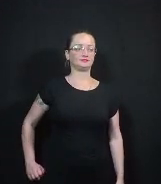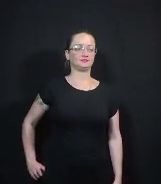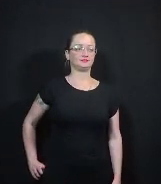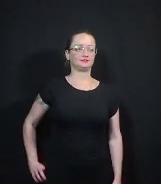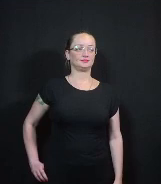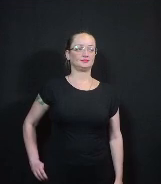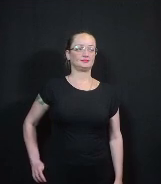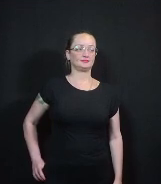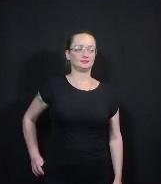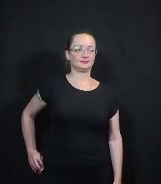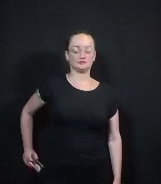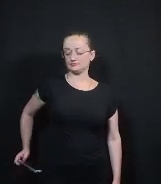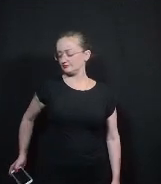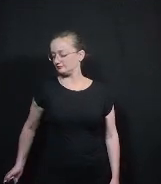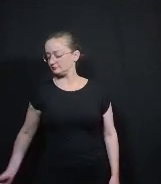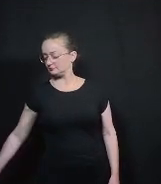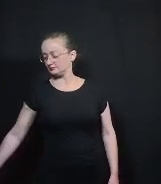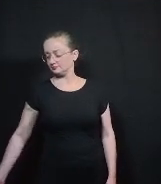Juliano, você.